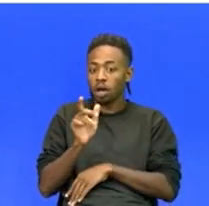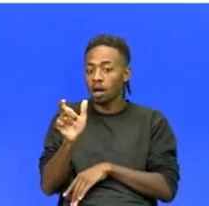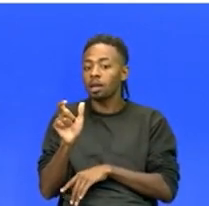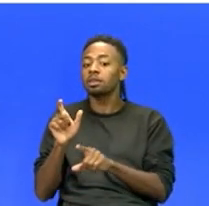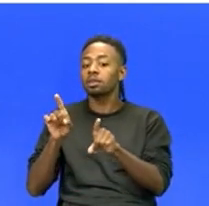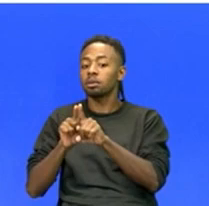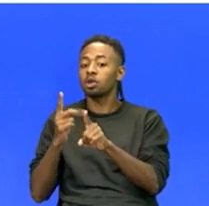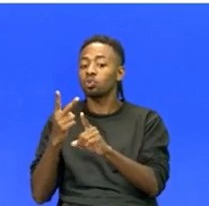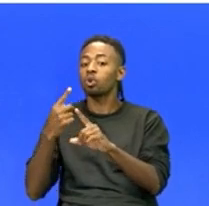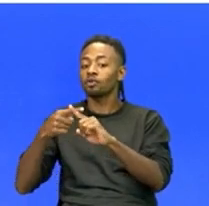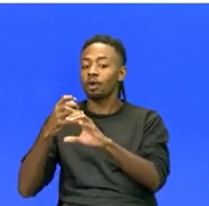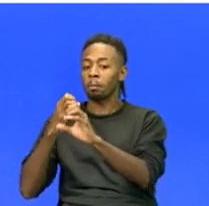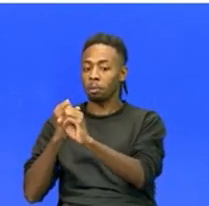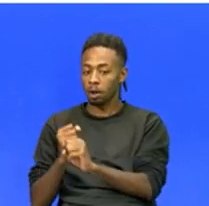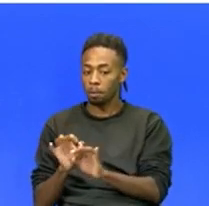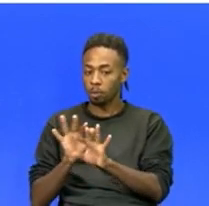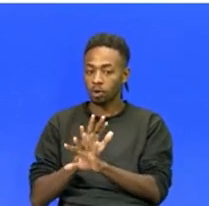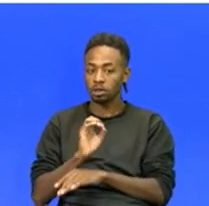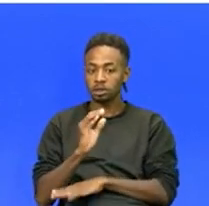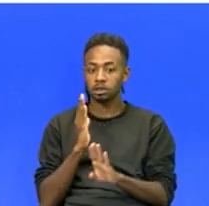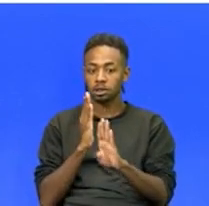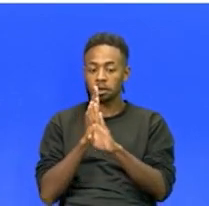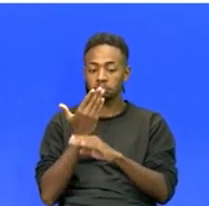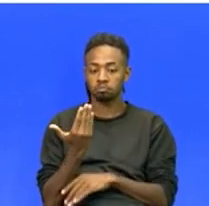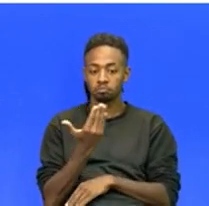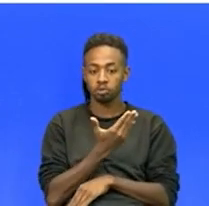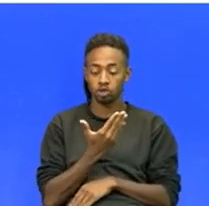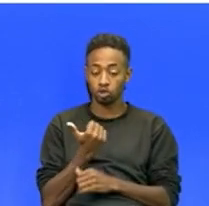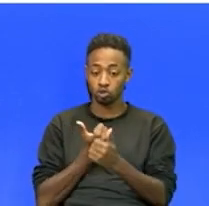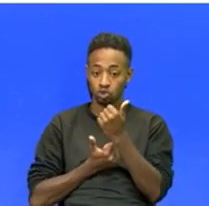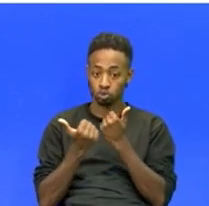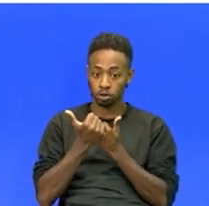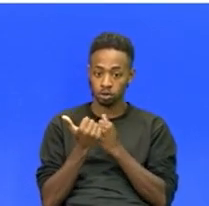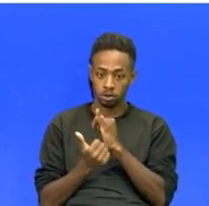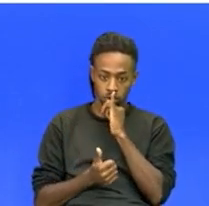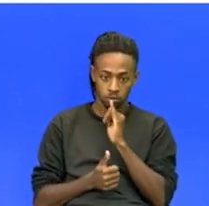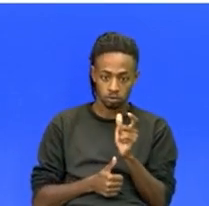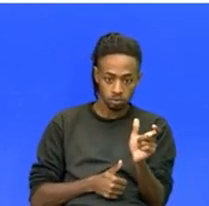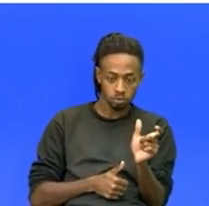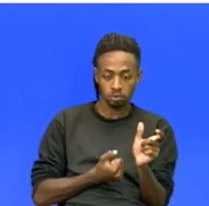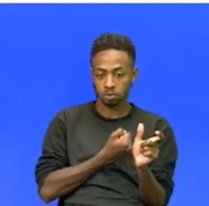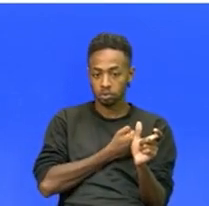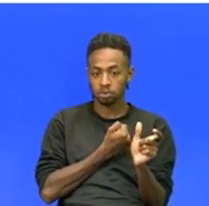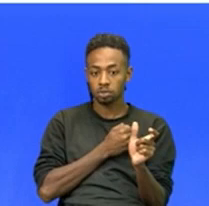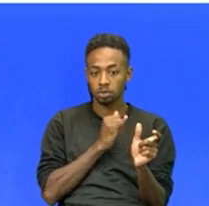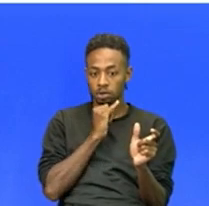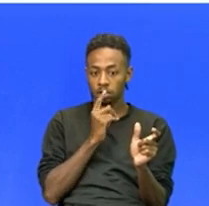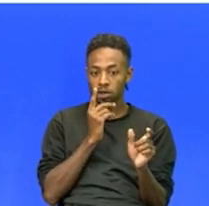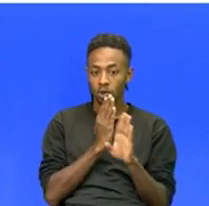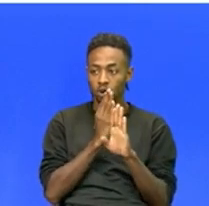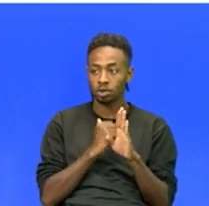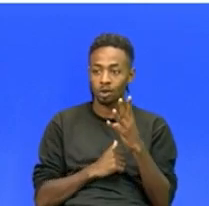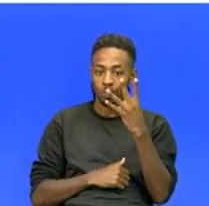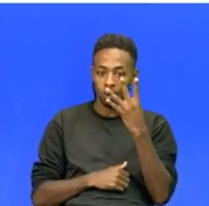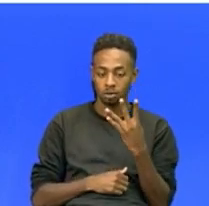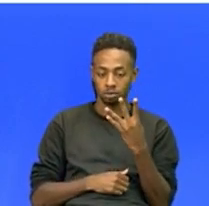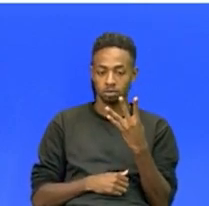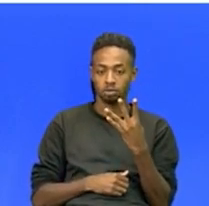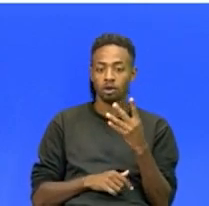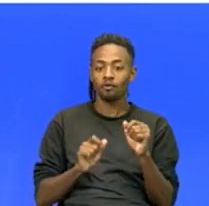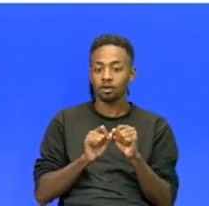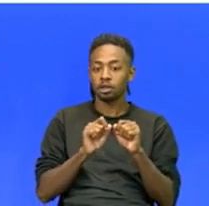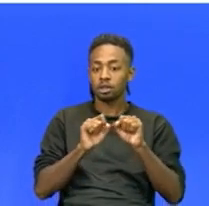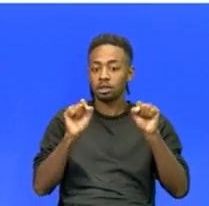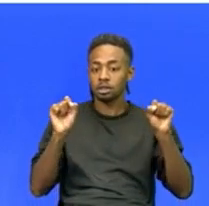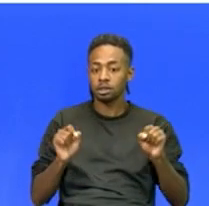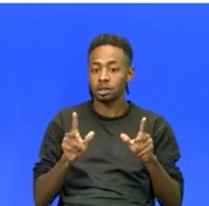também, e aqui nesse caso é 0. Substituindo no determinante, a gente encontra 4. Determinante, a gente vai fazer aquele mesmo